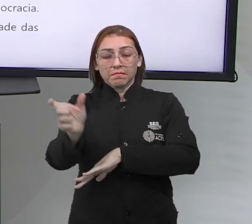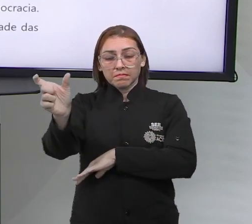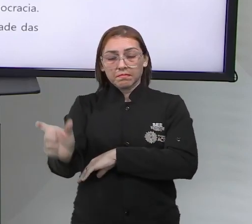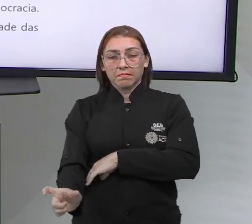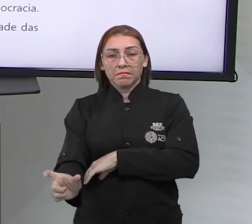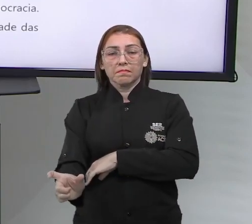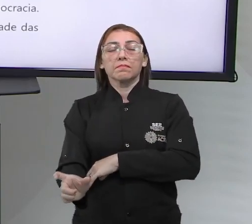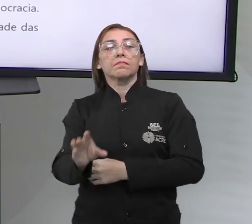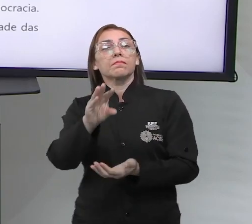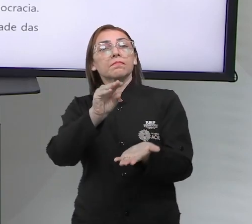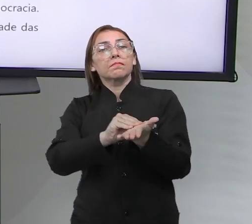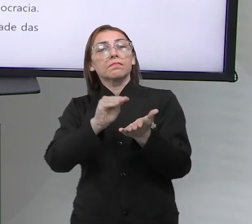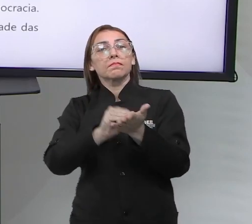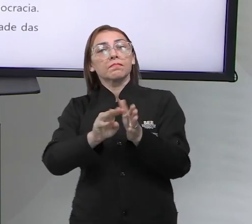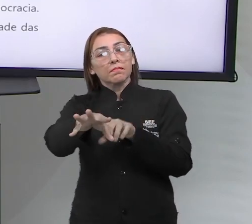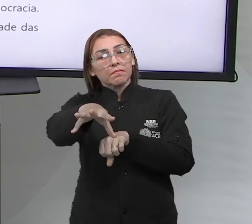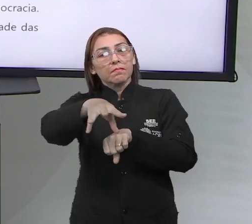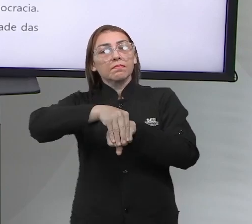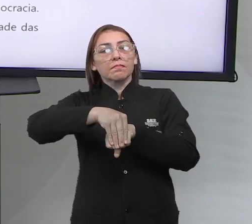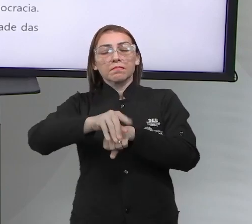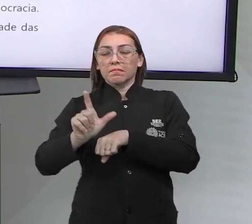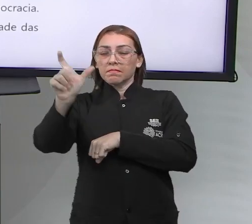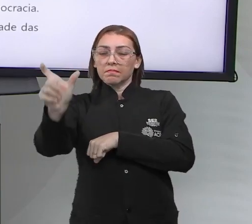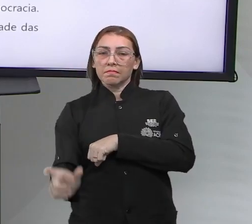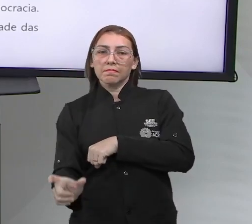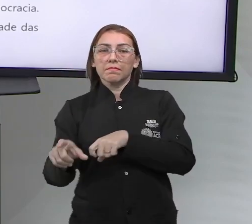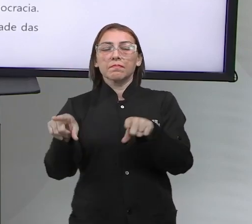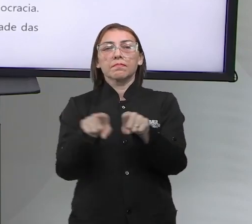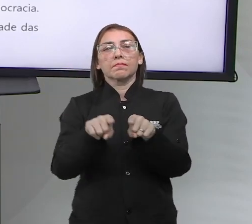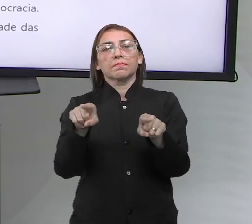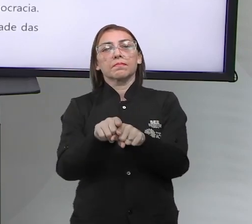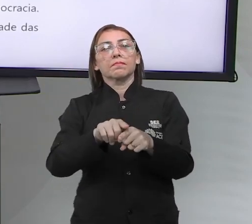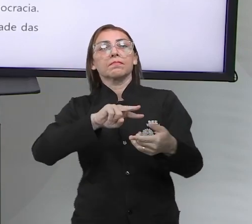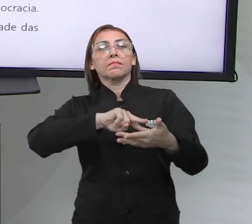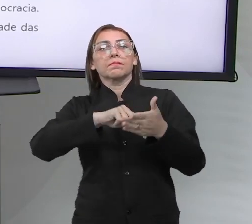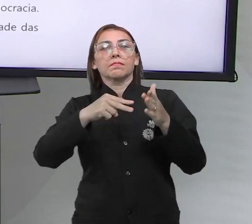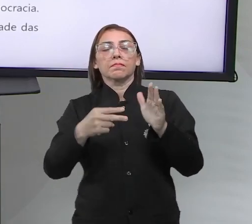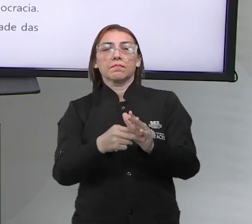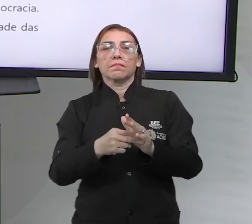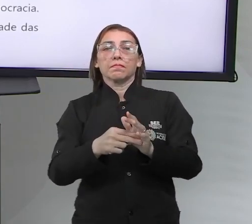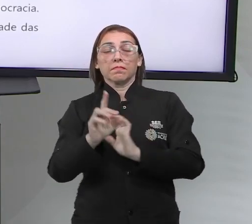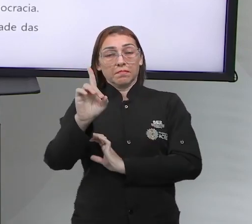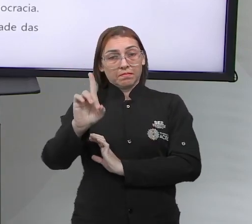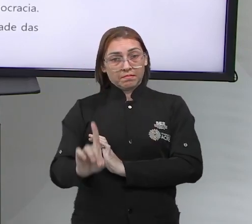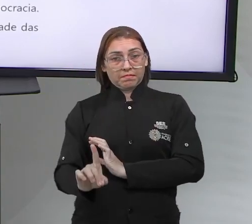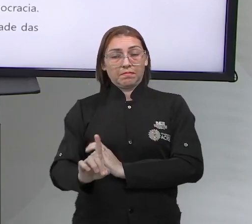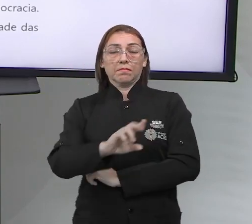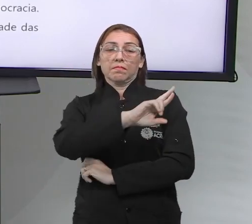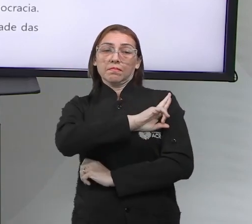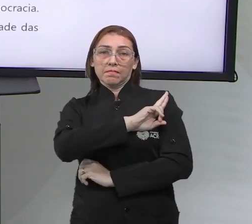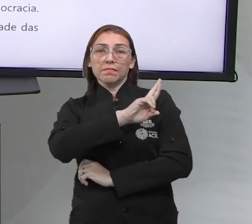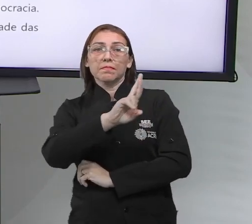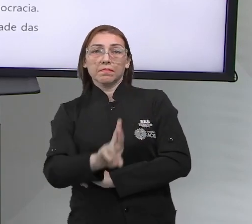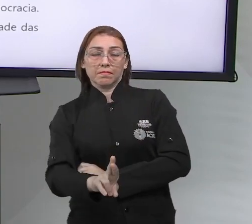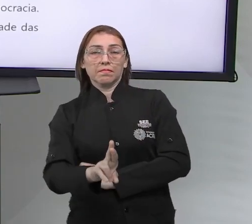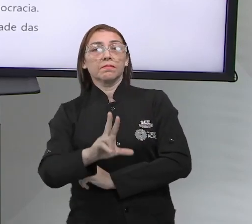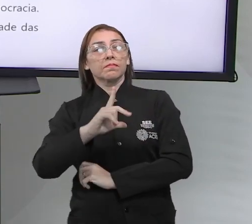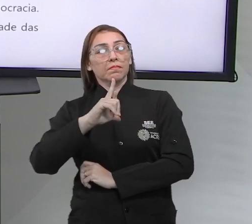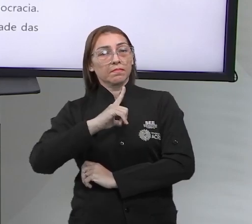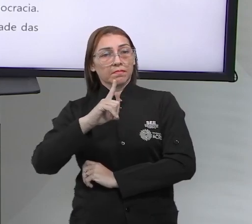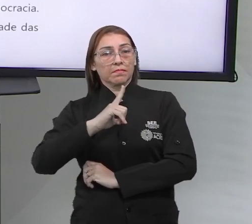outro, a falta do conhecimento do outro no que diz respeito aos seus direitos e deveres,